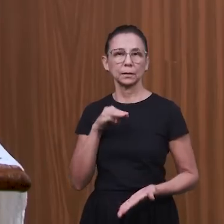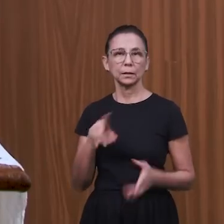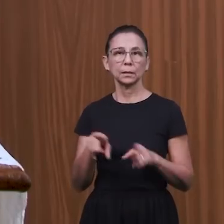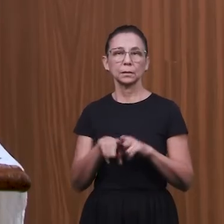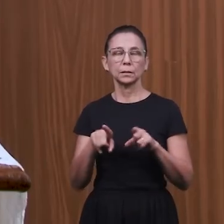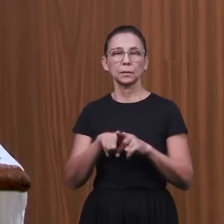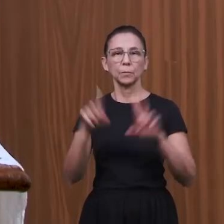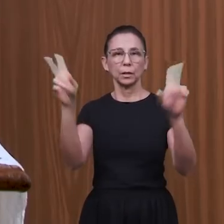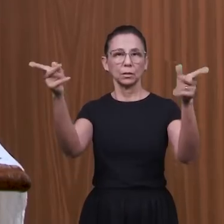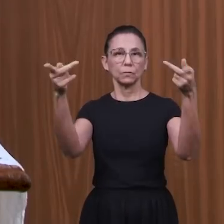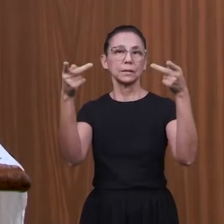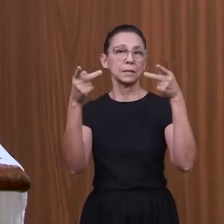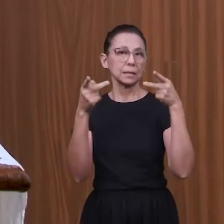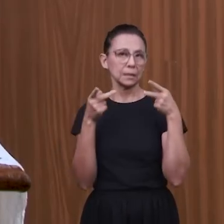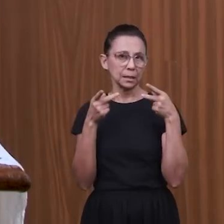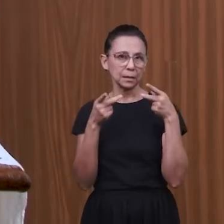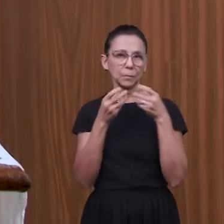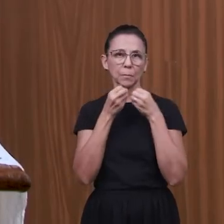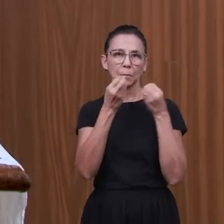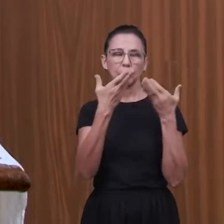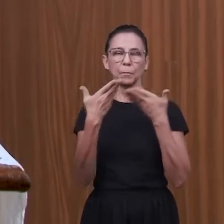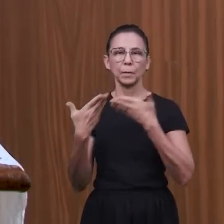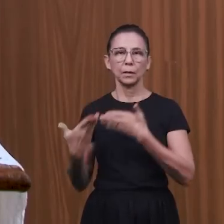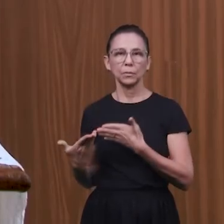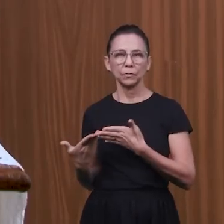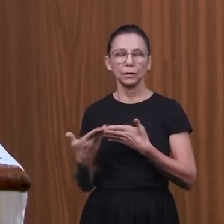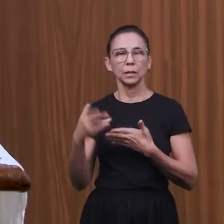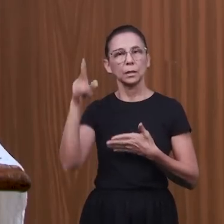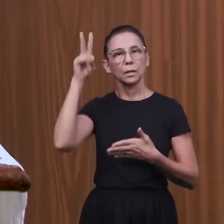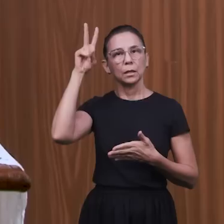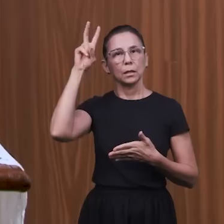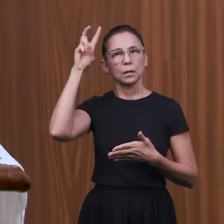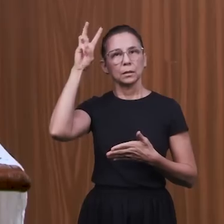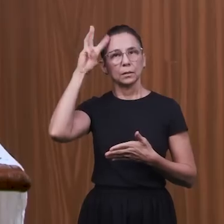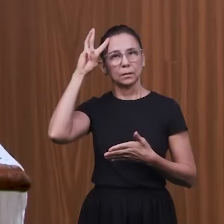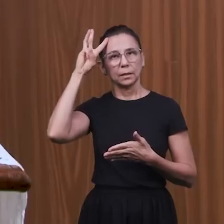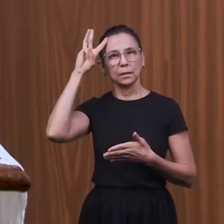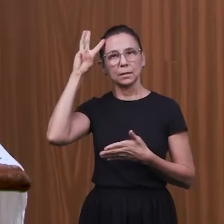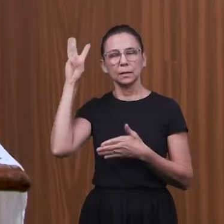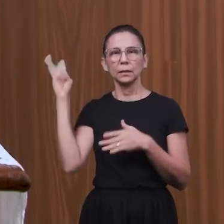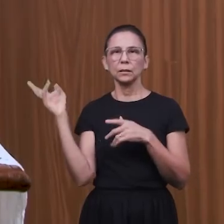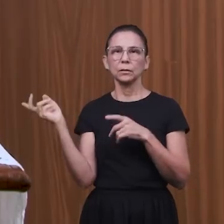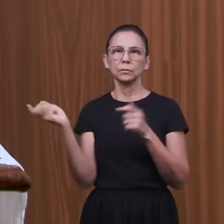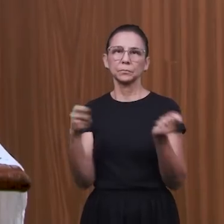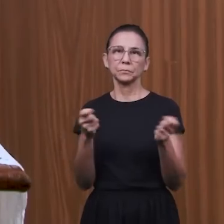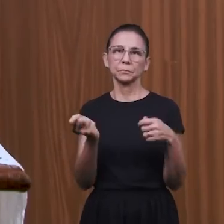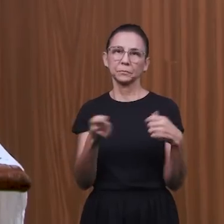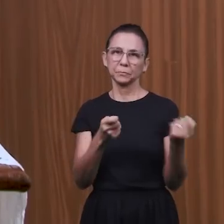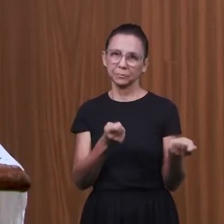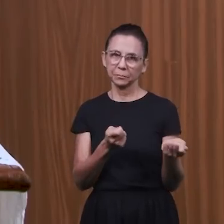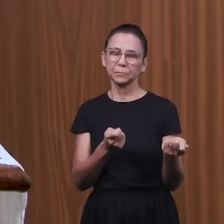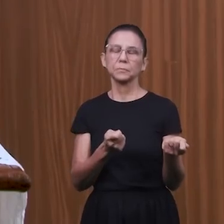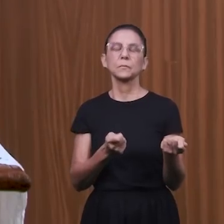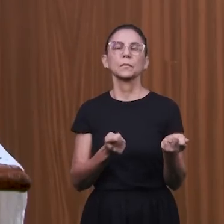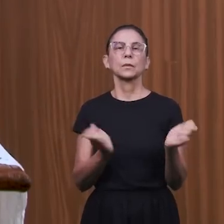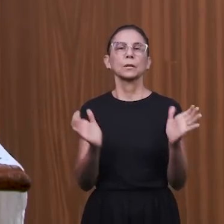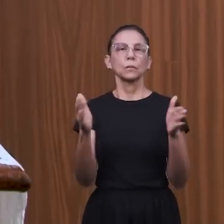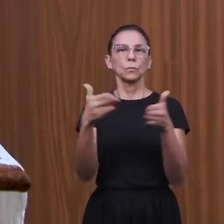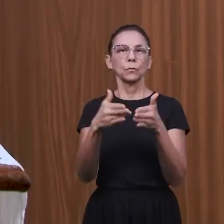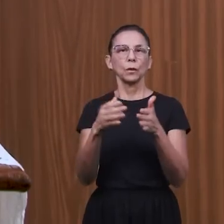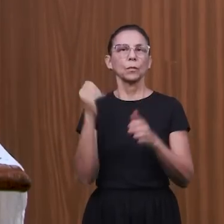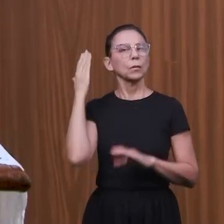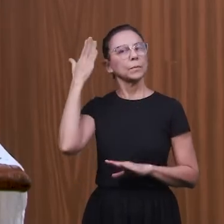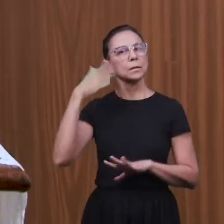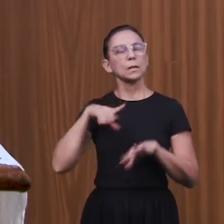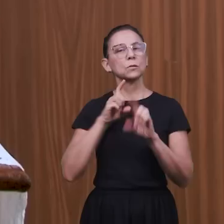como visitante, é muito bem-vindo. Todas as terças-feiras são separadas para um culto onde uma mensagem tem um enfoque